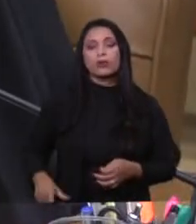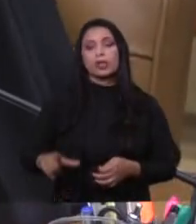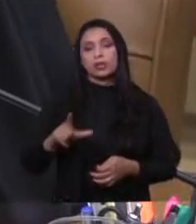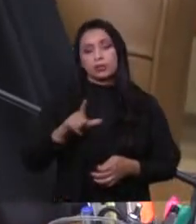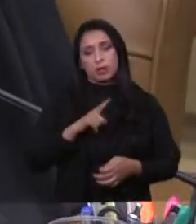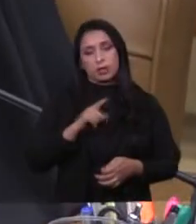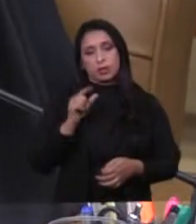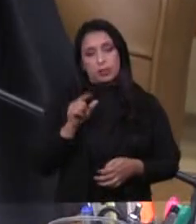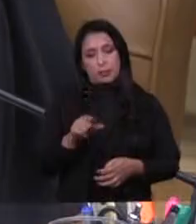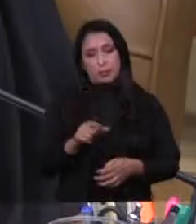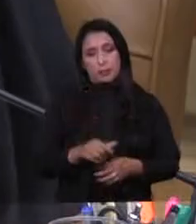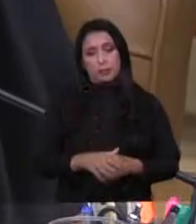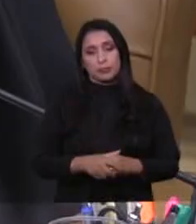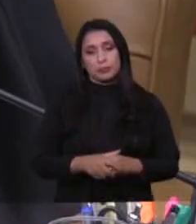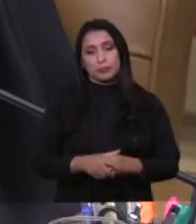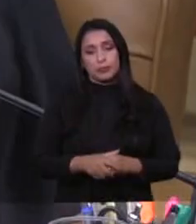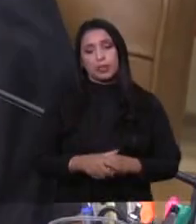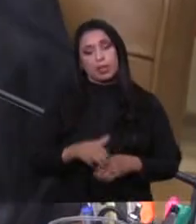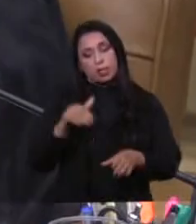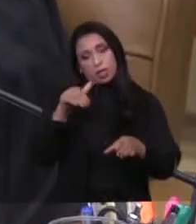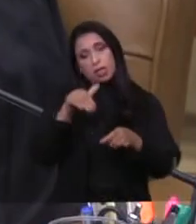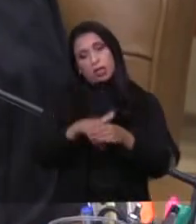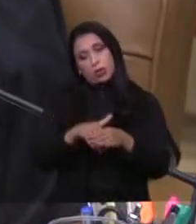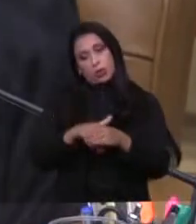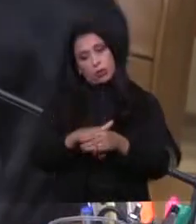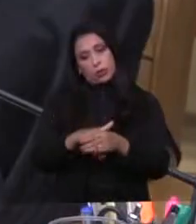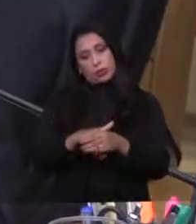constituído. Nesse ponto,